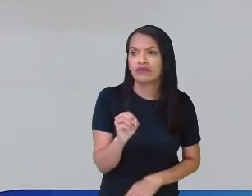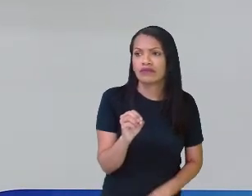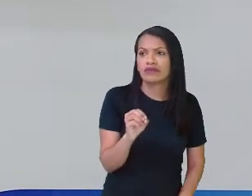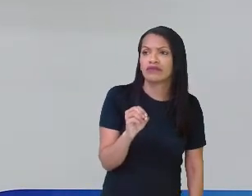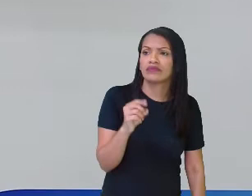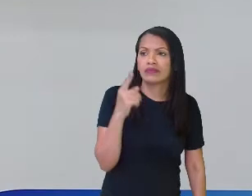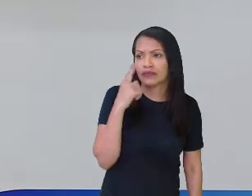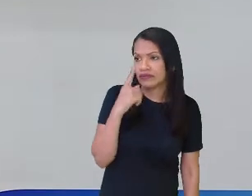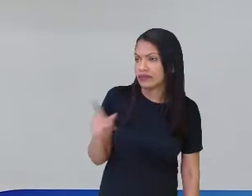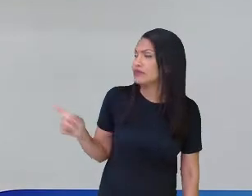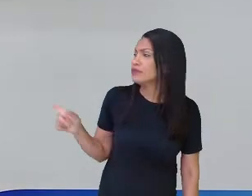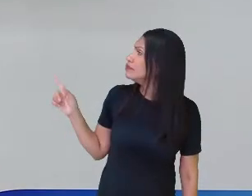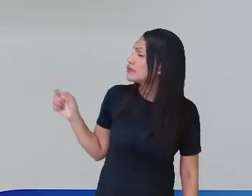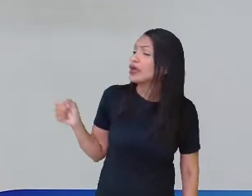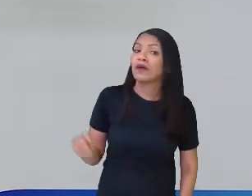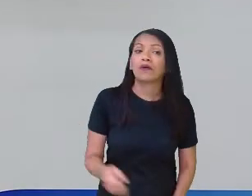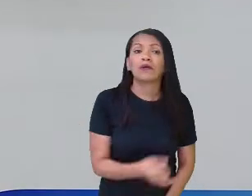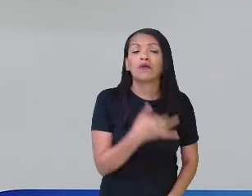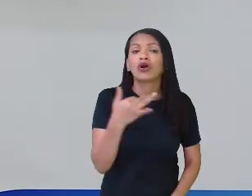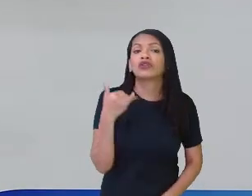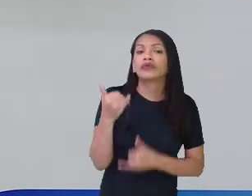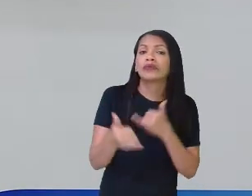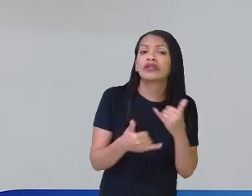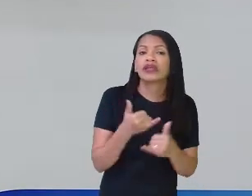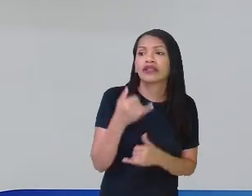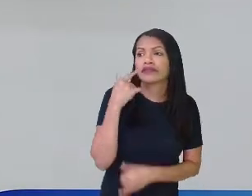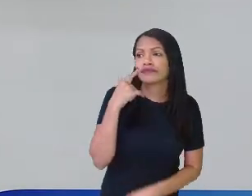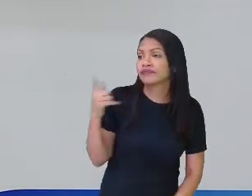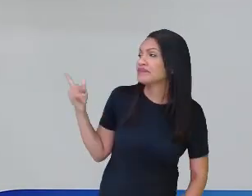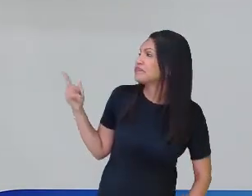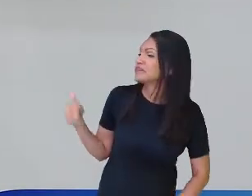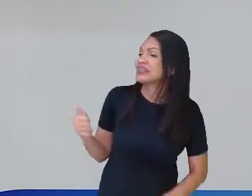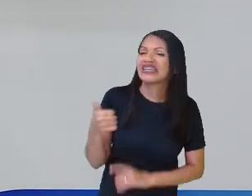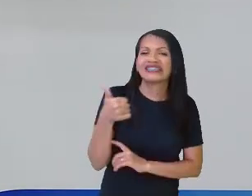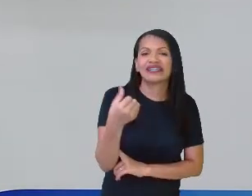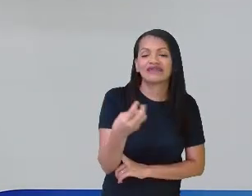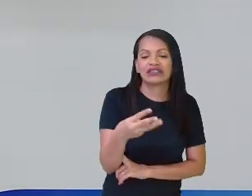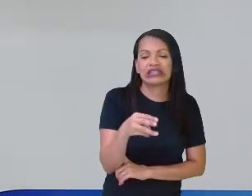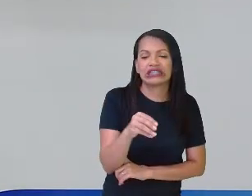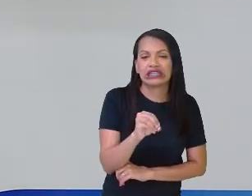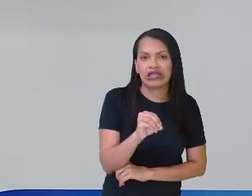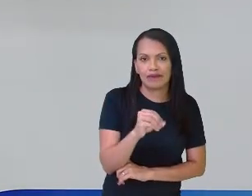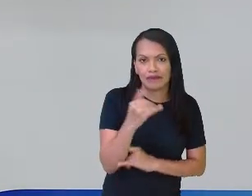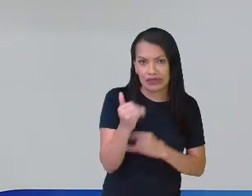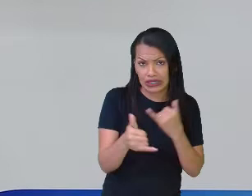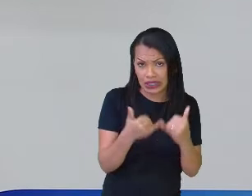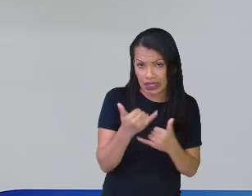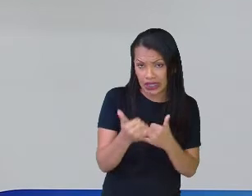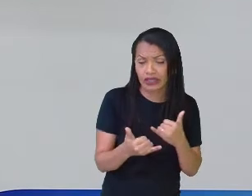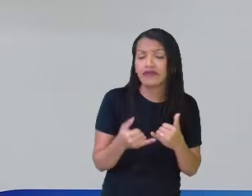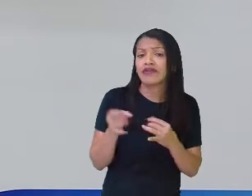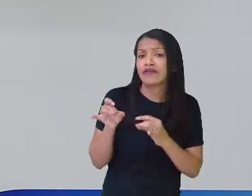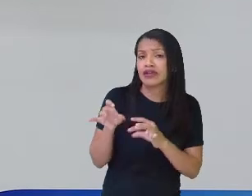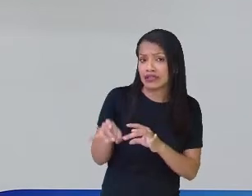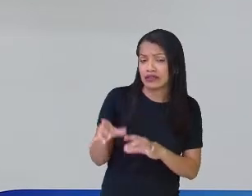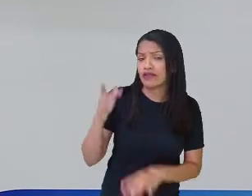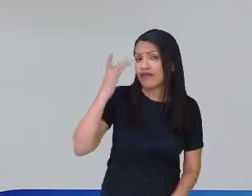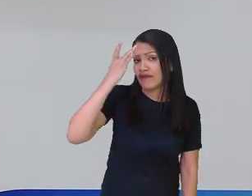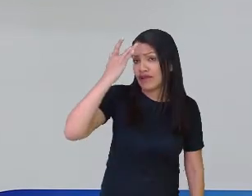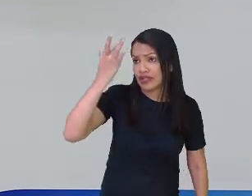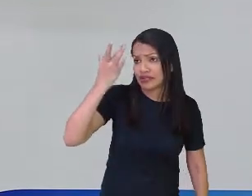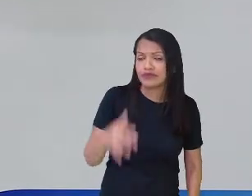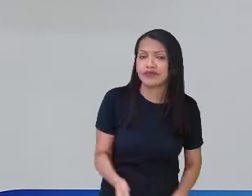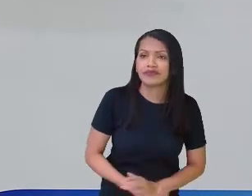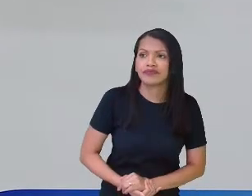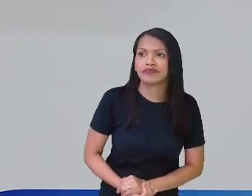mais 40. Quantos brinquedos? 130 brinquedos. Fácil demais.